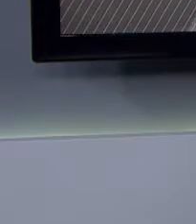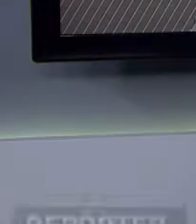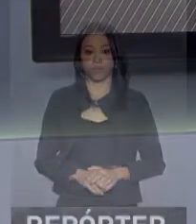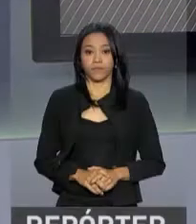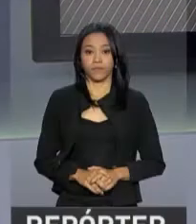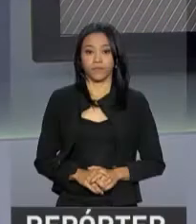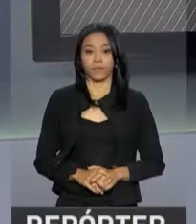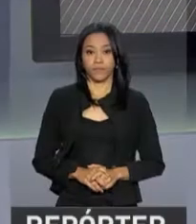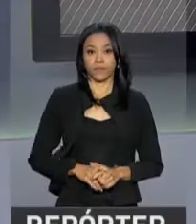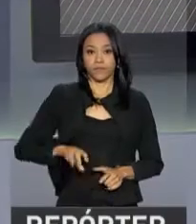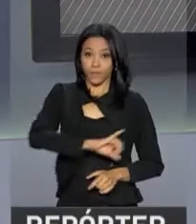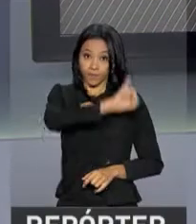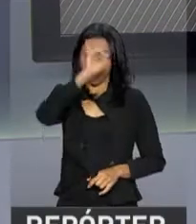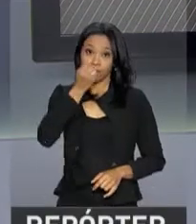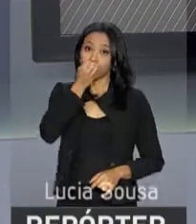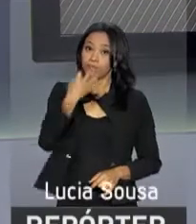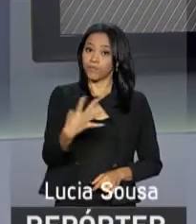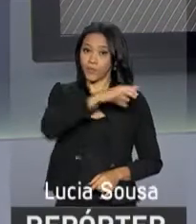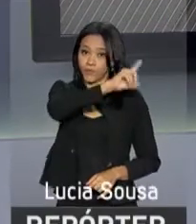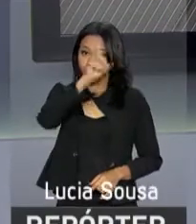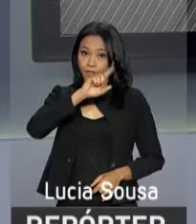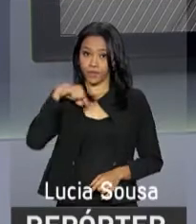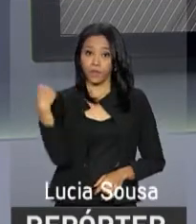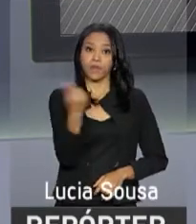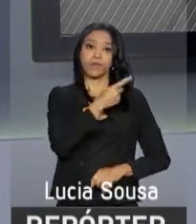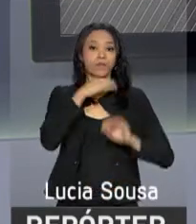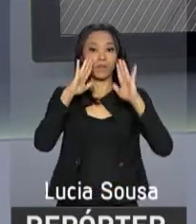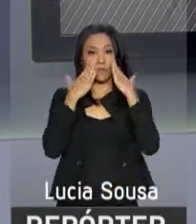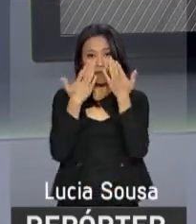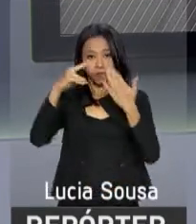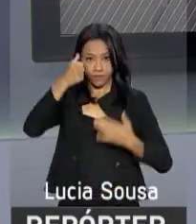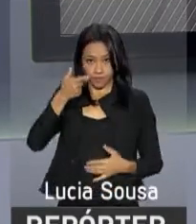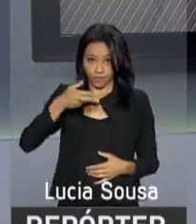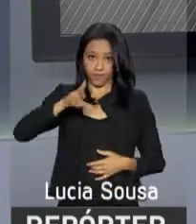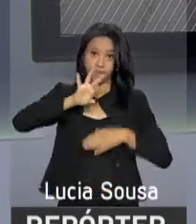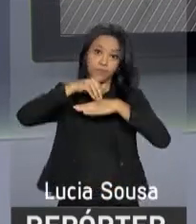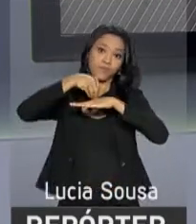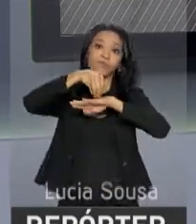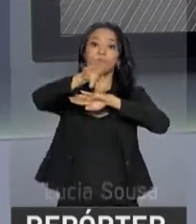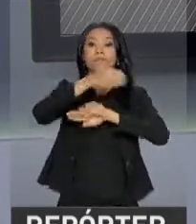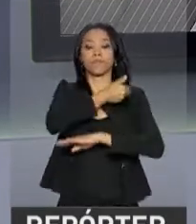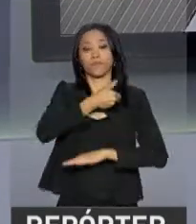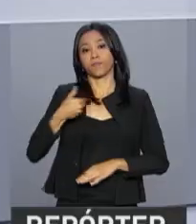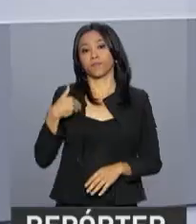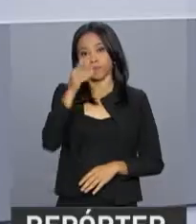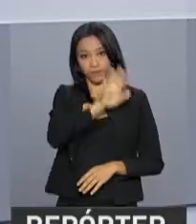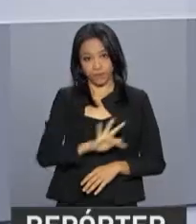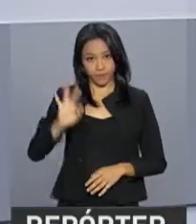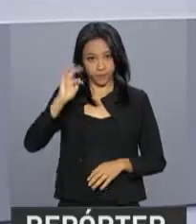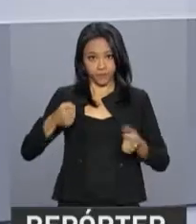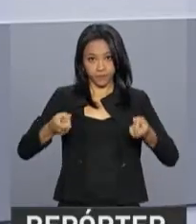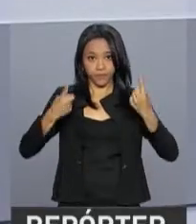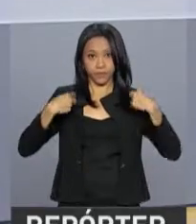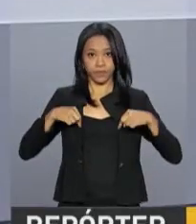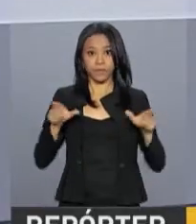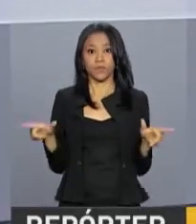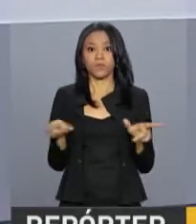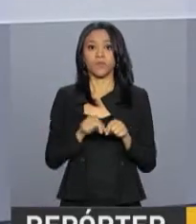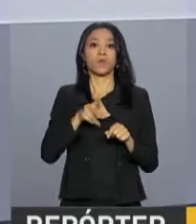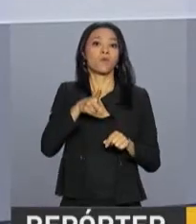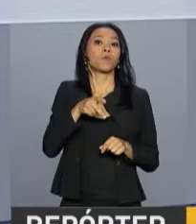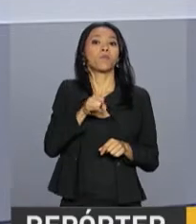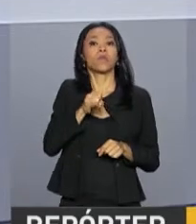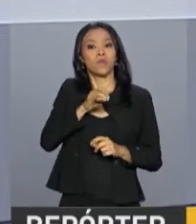olá bom dia estamos de volta com o repórter nbr as notícias do governo federal o produto interno bruto